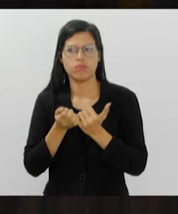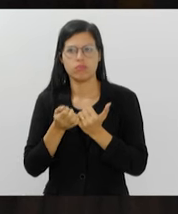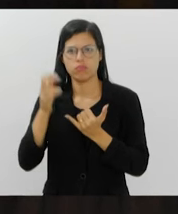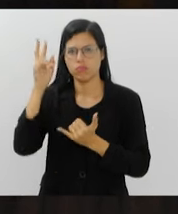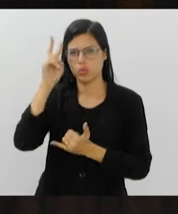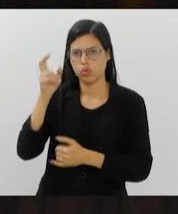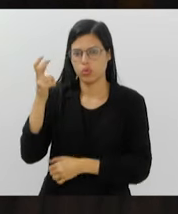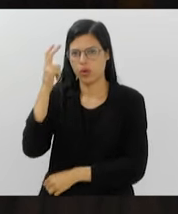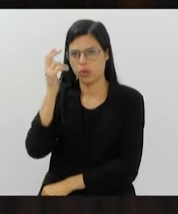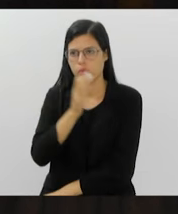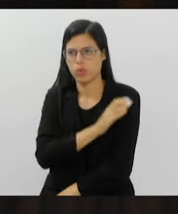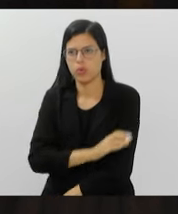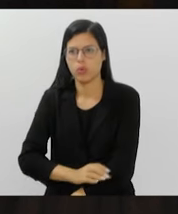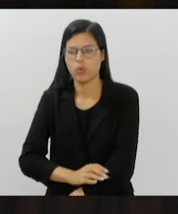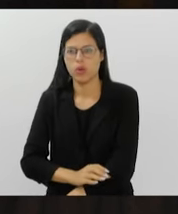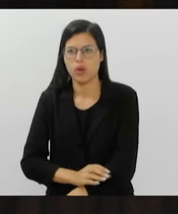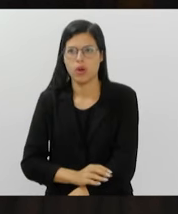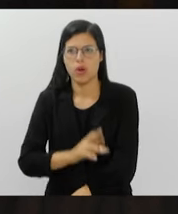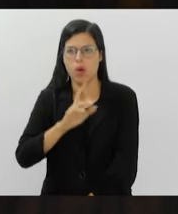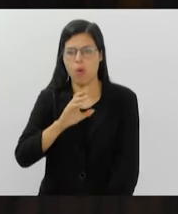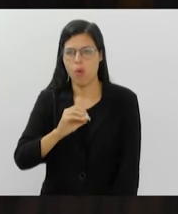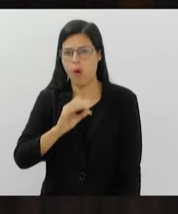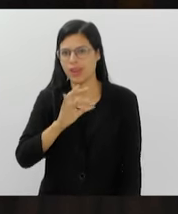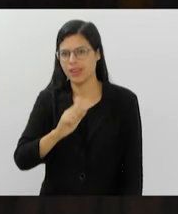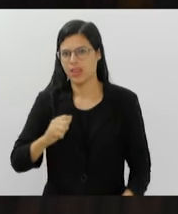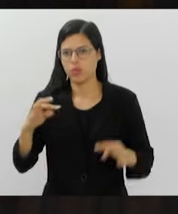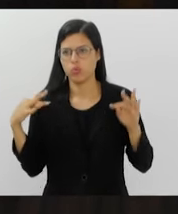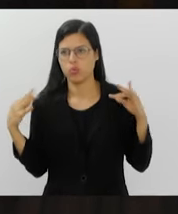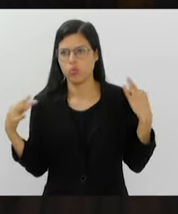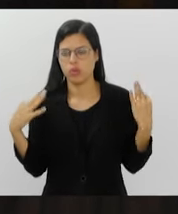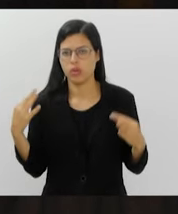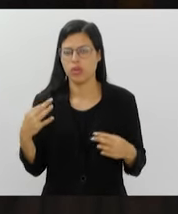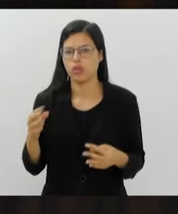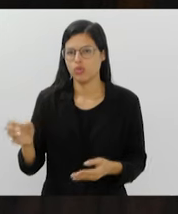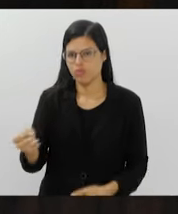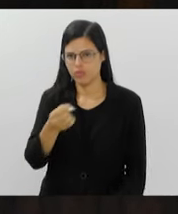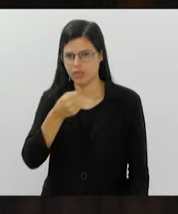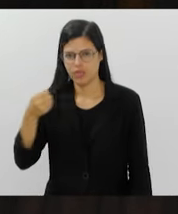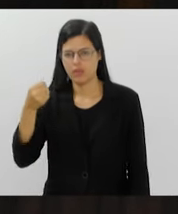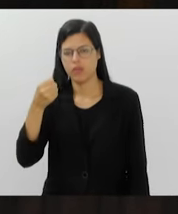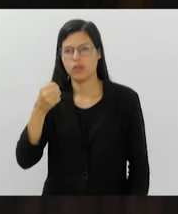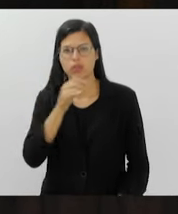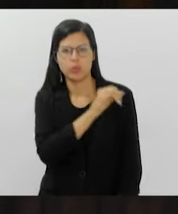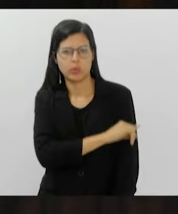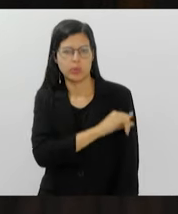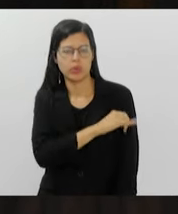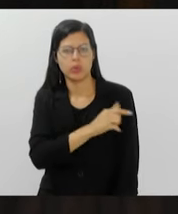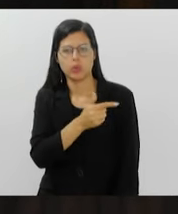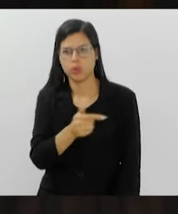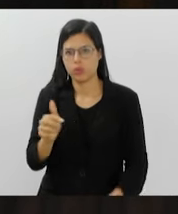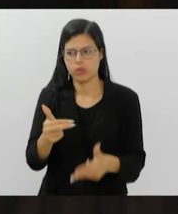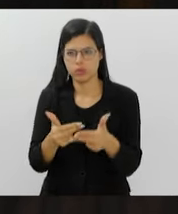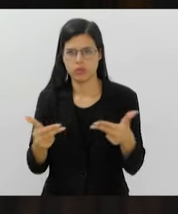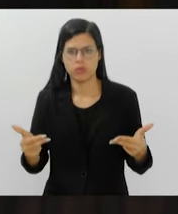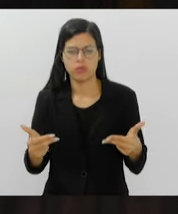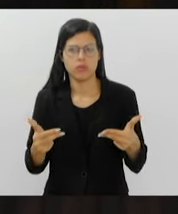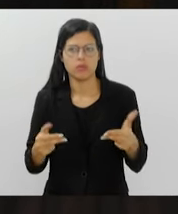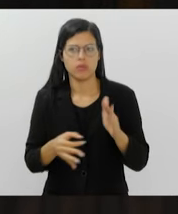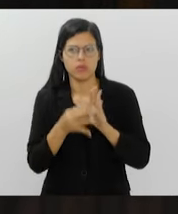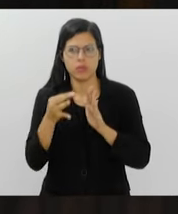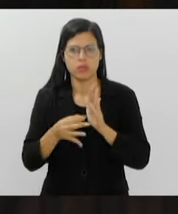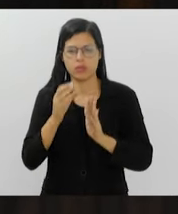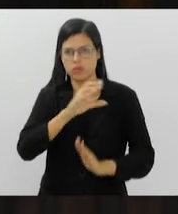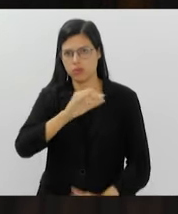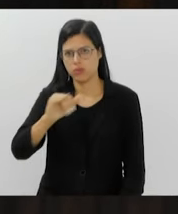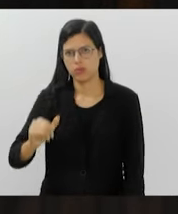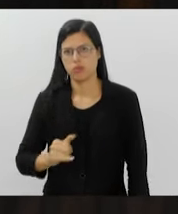histórico, cultural e material a Rota do Turismo Cervejeiro do Estado do Rio de Janeiro e da outras providências. Pareceres das comissões de Constituição